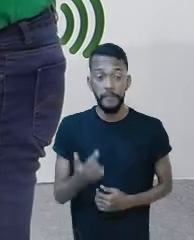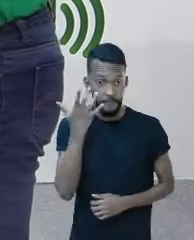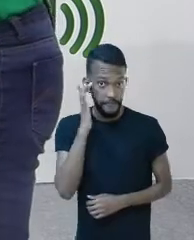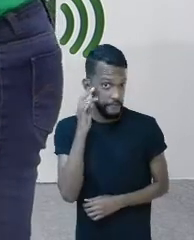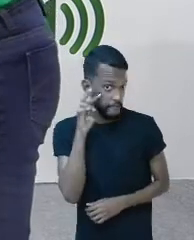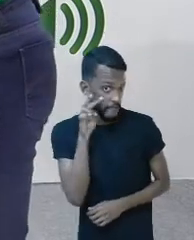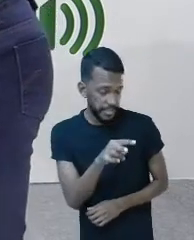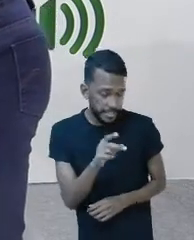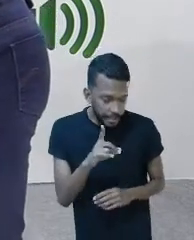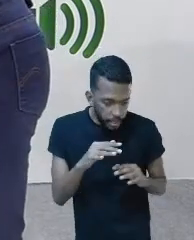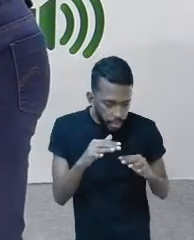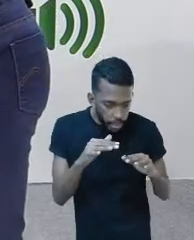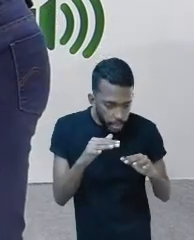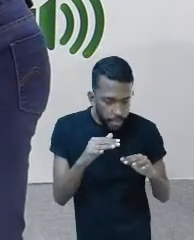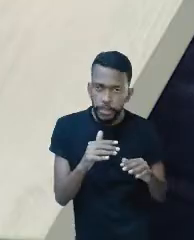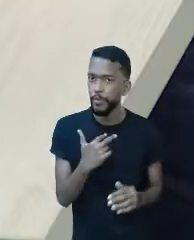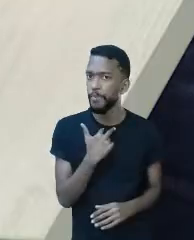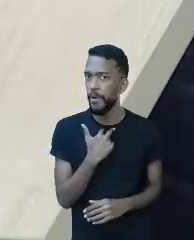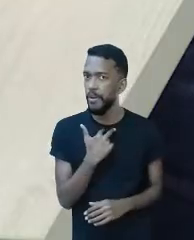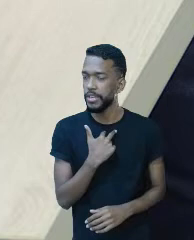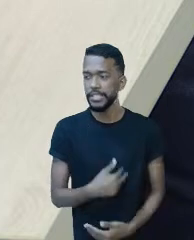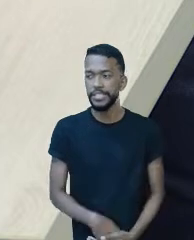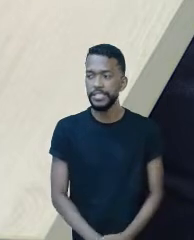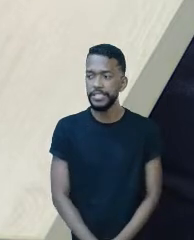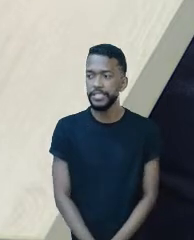mexe nada.